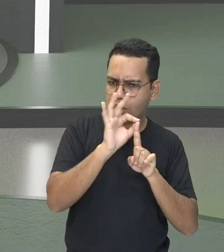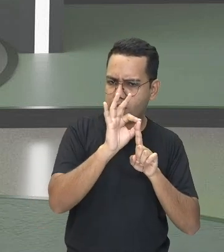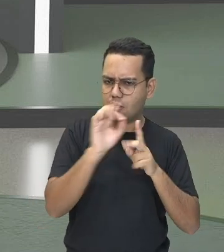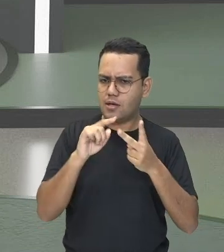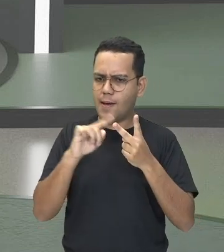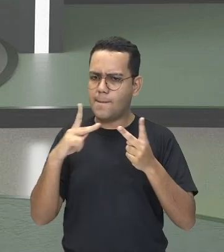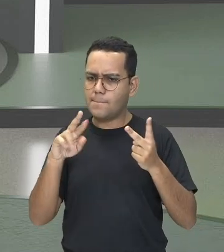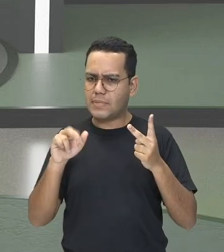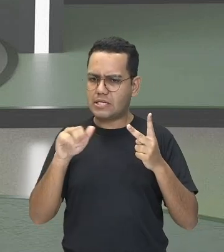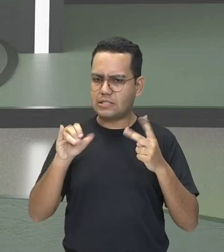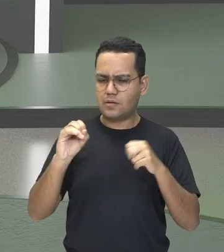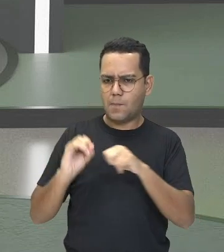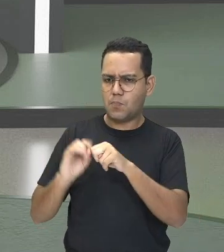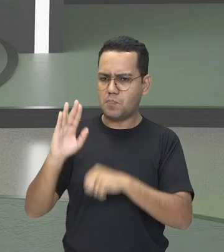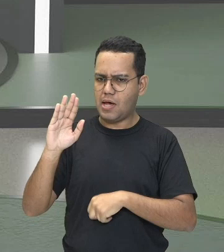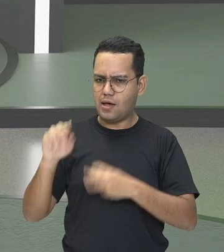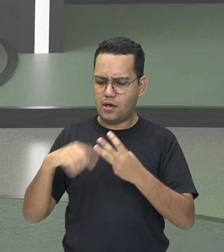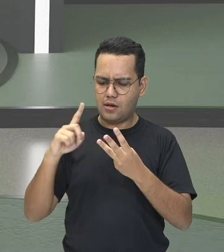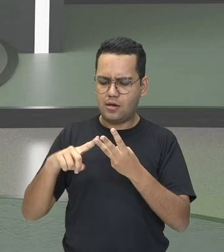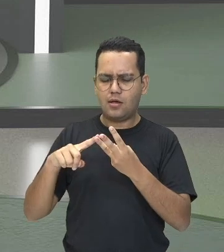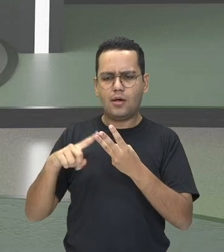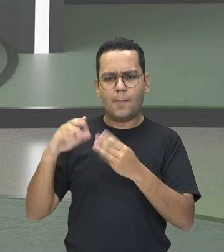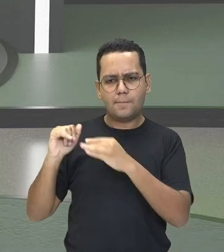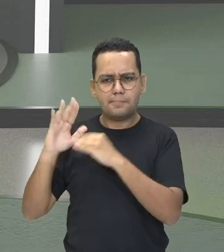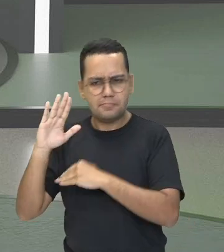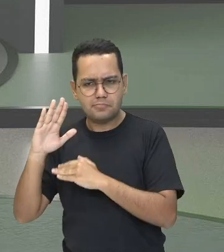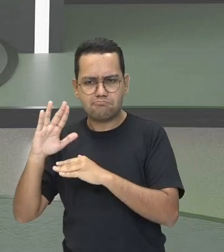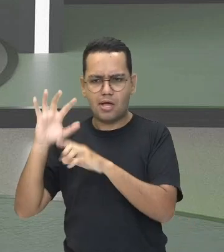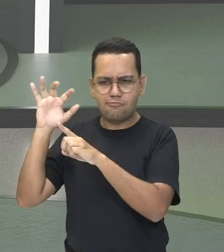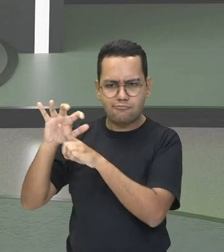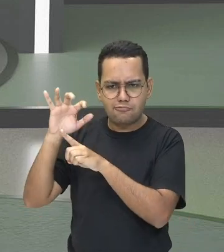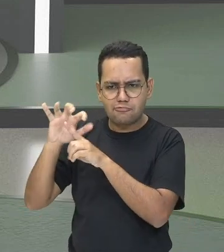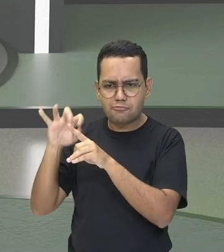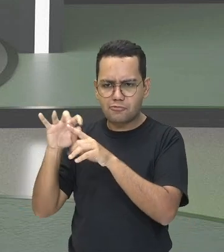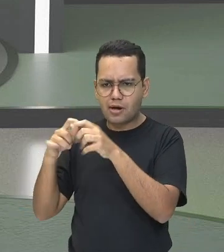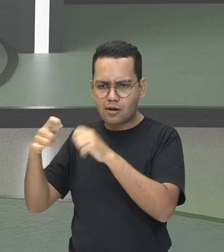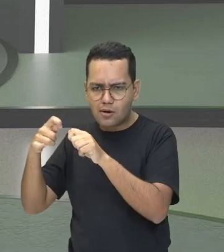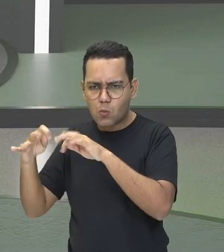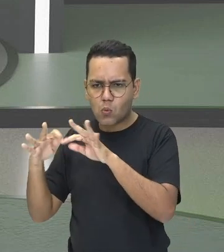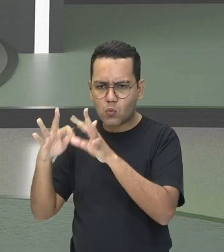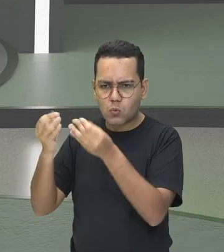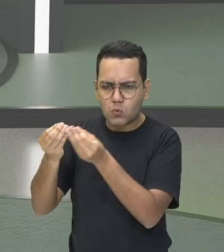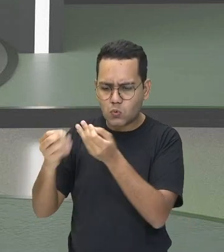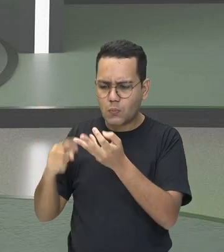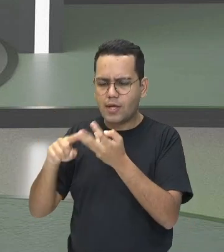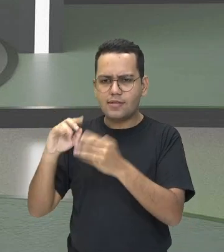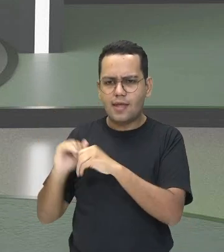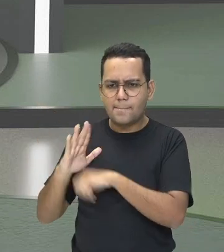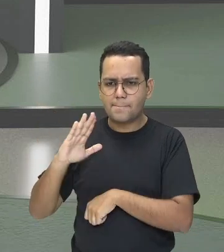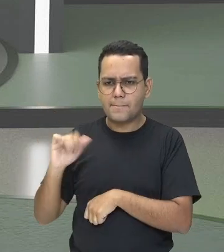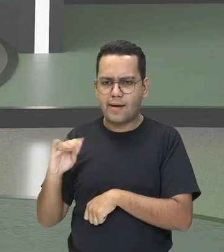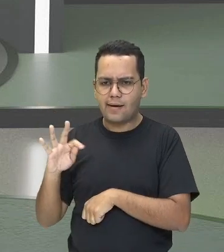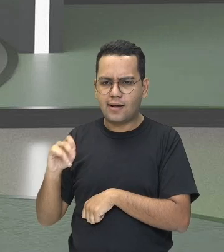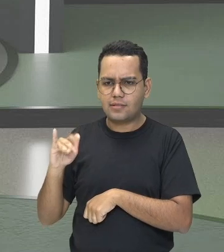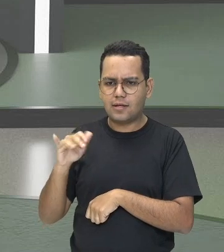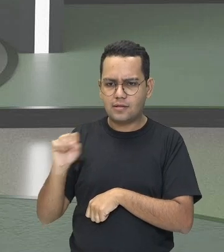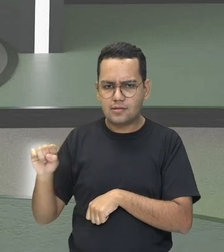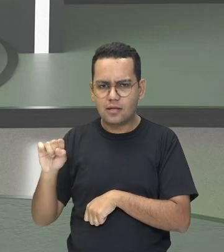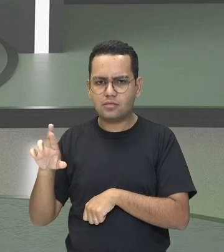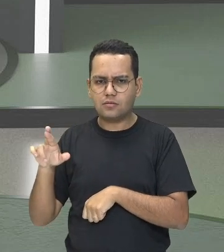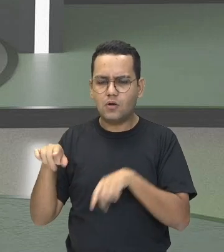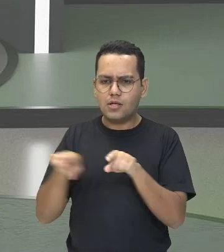pressão posso aumentar a concentração dos reagentes posso adicionar um catalizador posso aumentar a superfície de contato